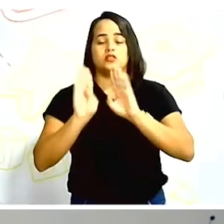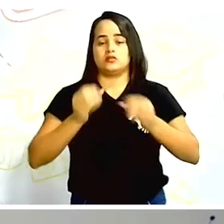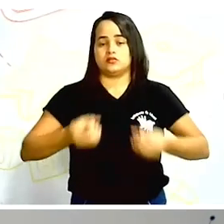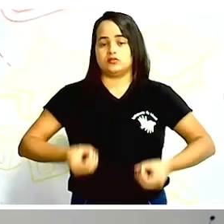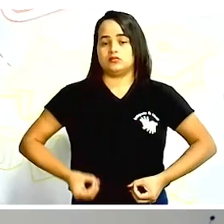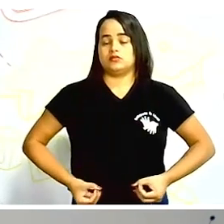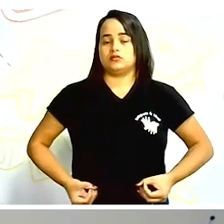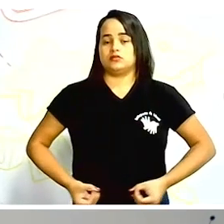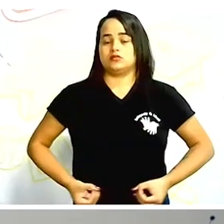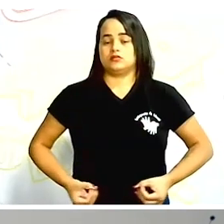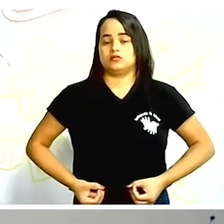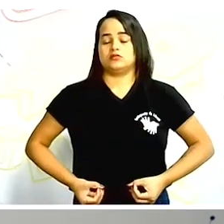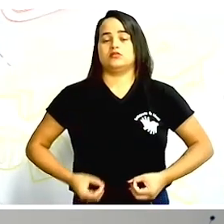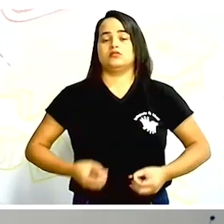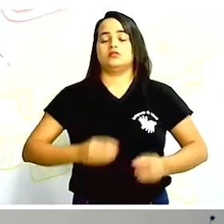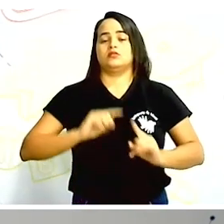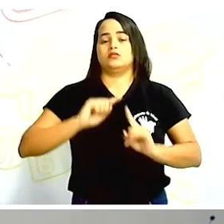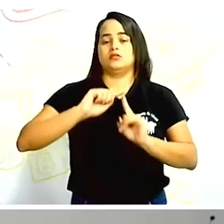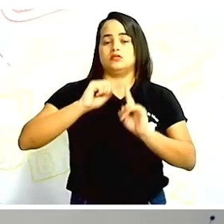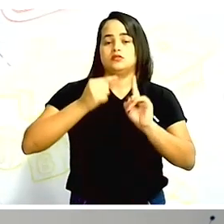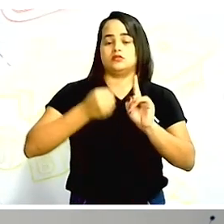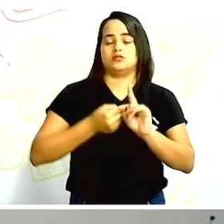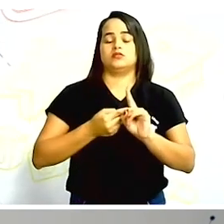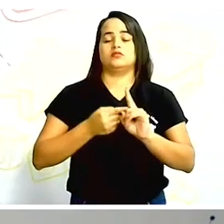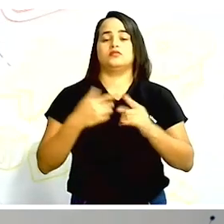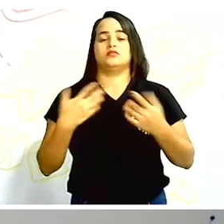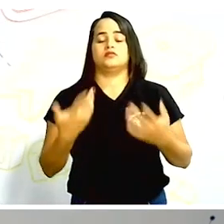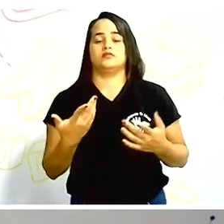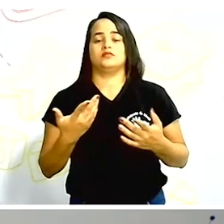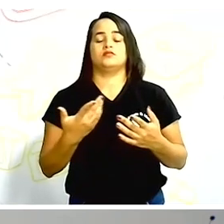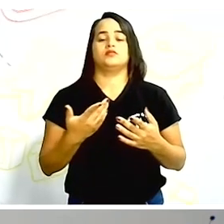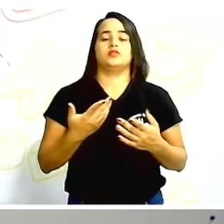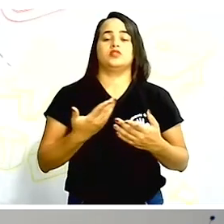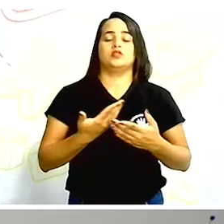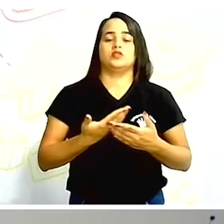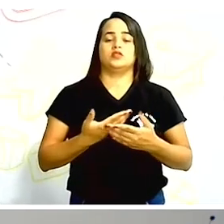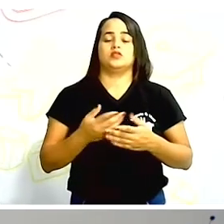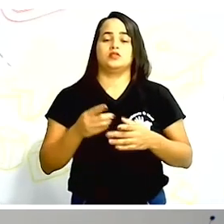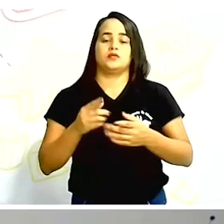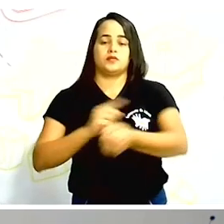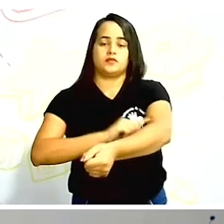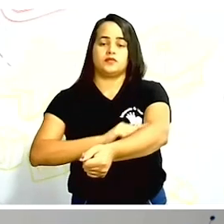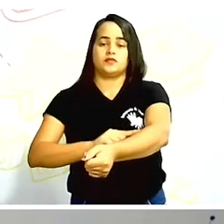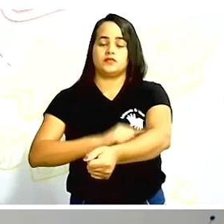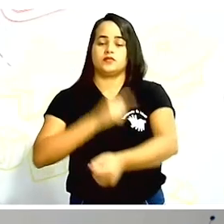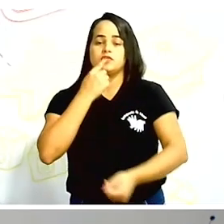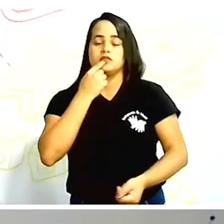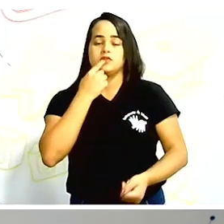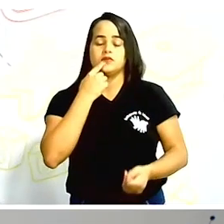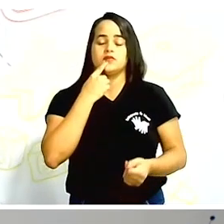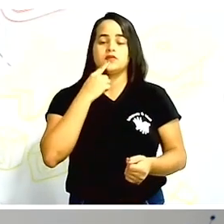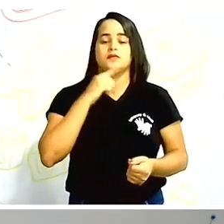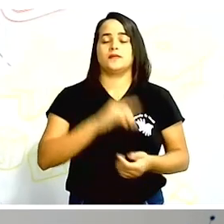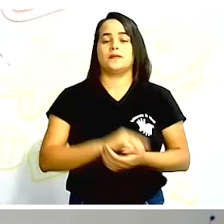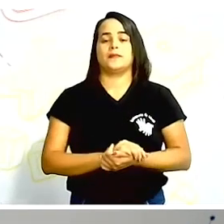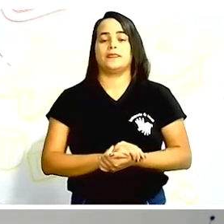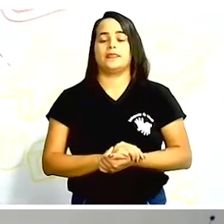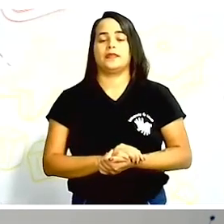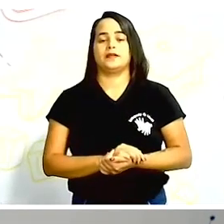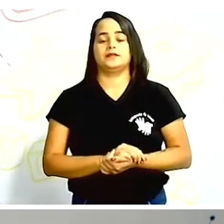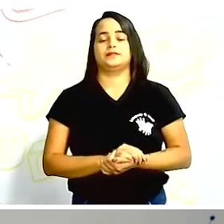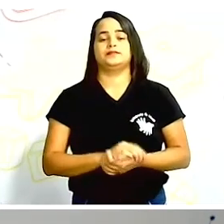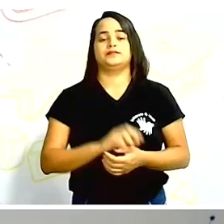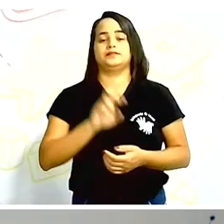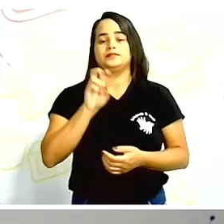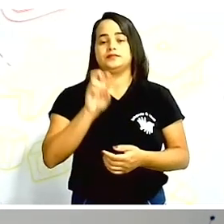Para aumentar o espaçamento do endométrio, para promover a invasão dos vasos sanguíneos também no mesmo. Quinta